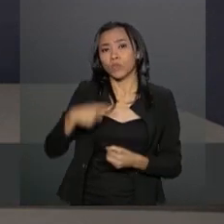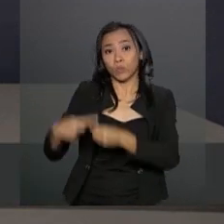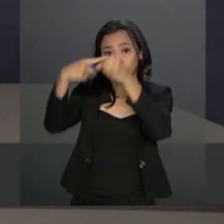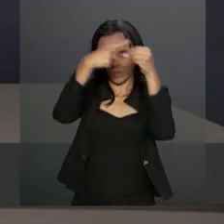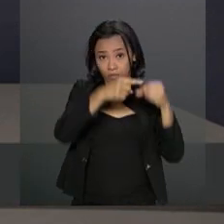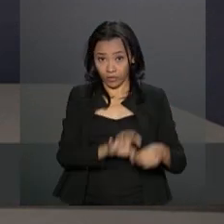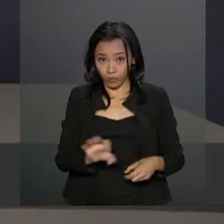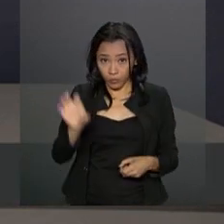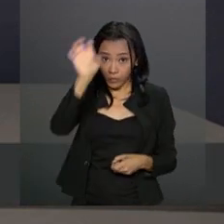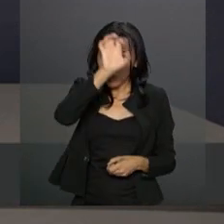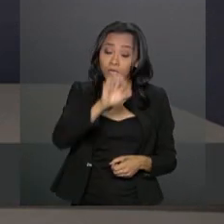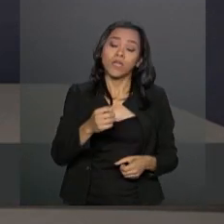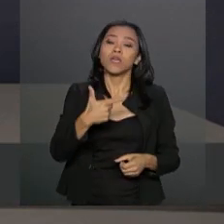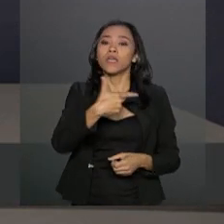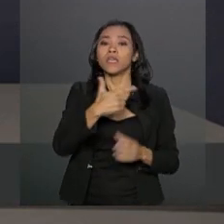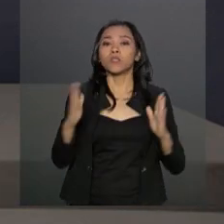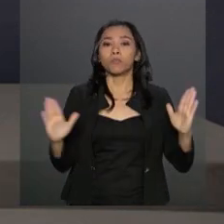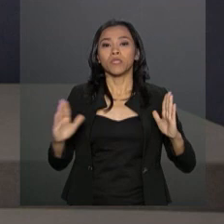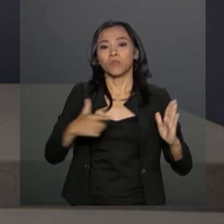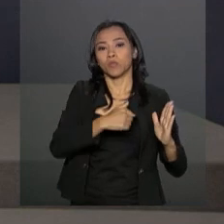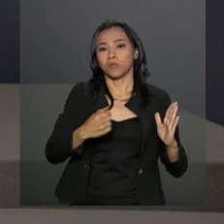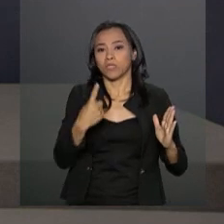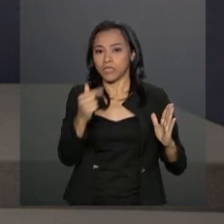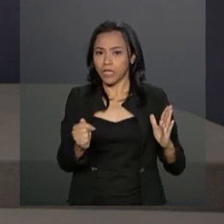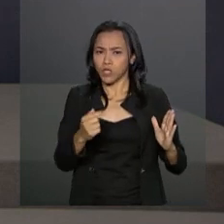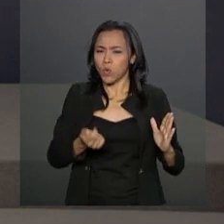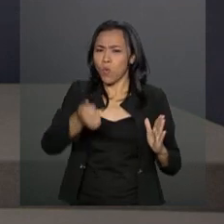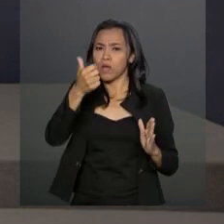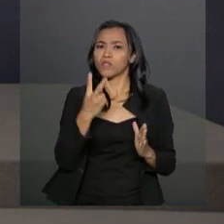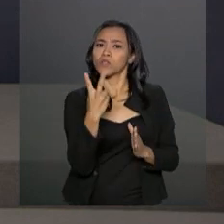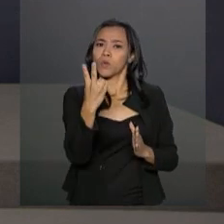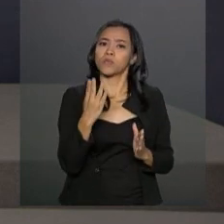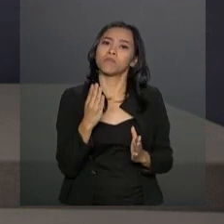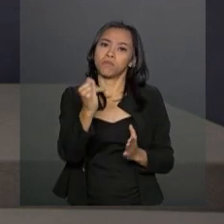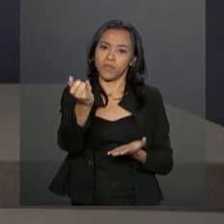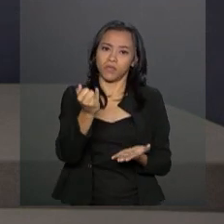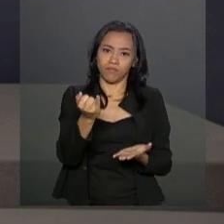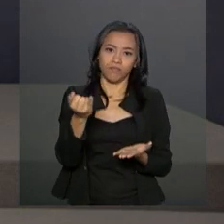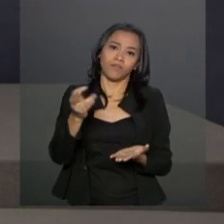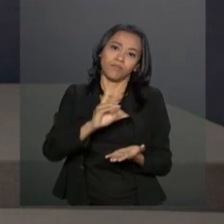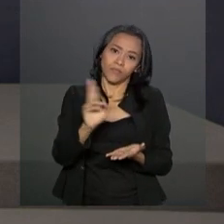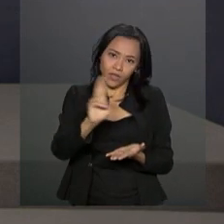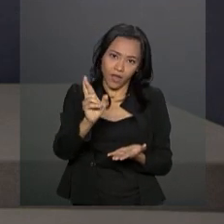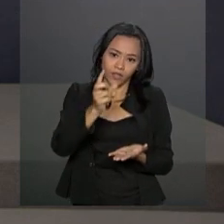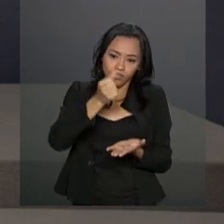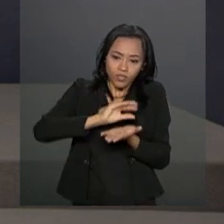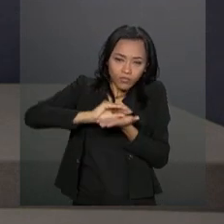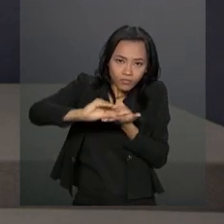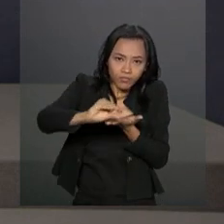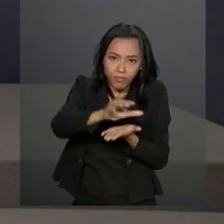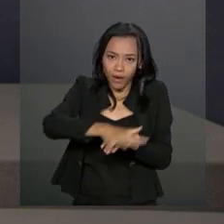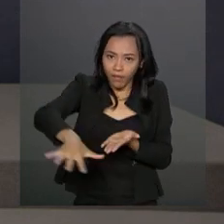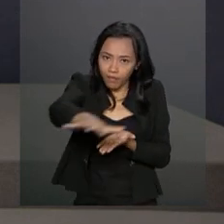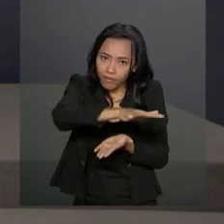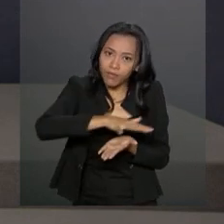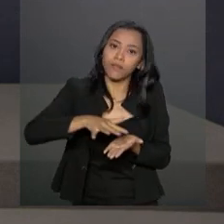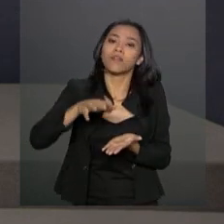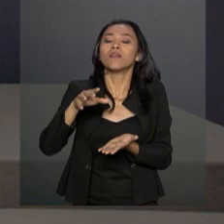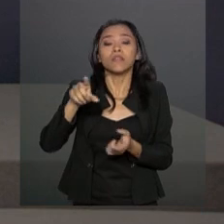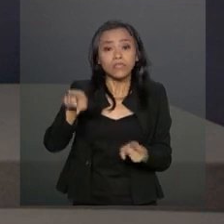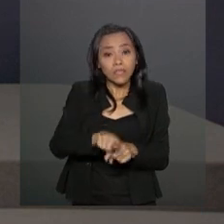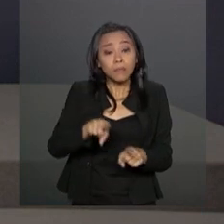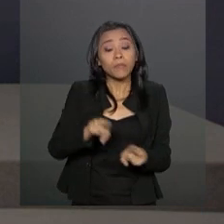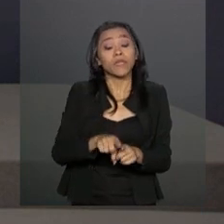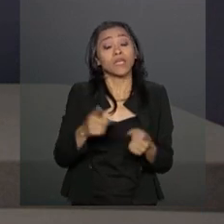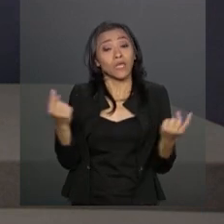2017, foram repassados quase 2 bilhões de reais em recursos para as ações de vigilância em saúde, incluindo o